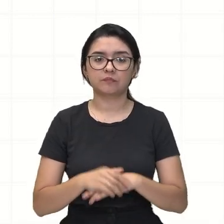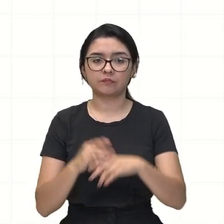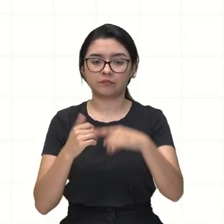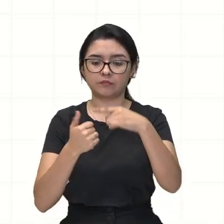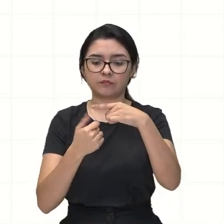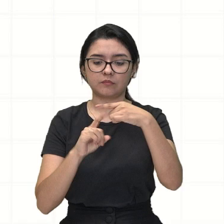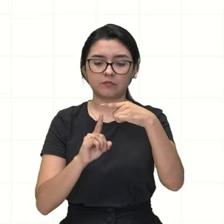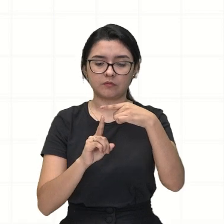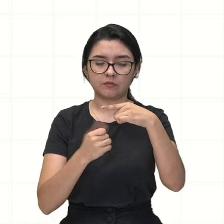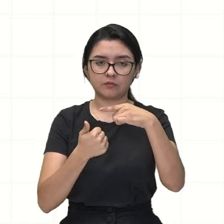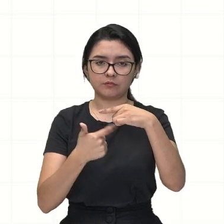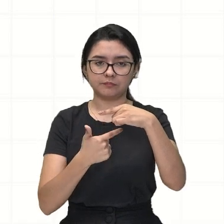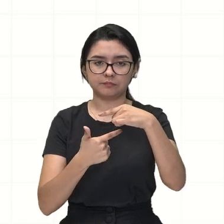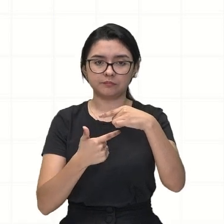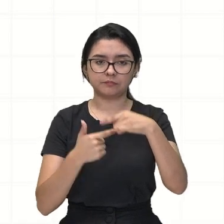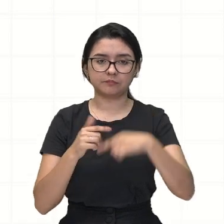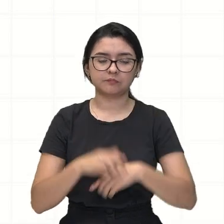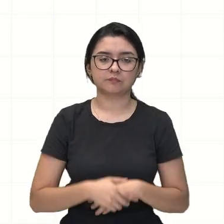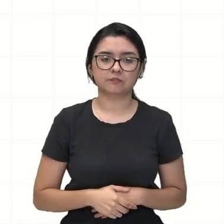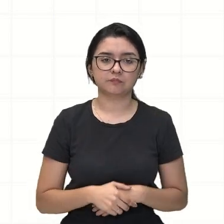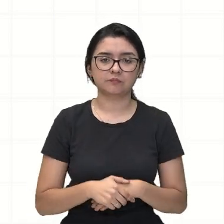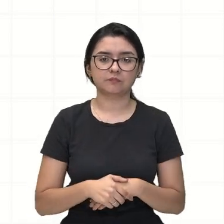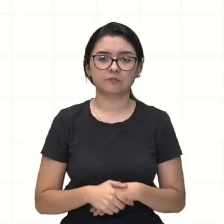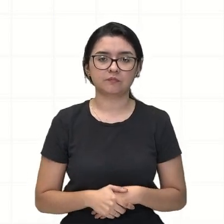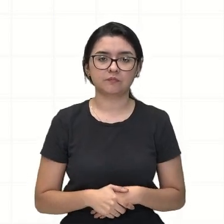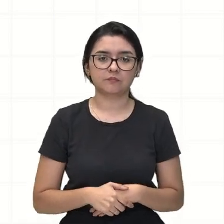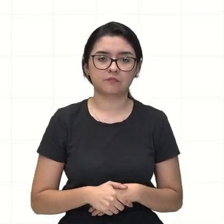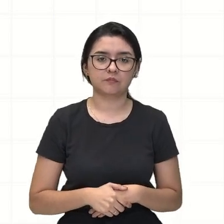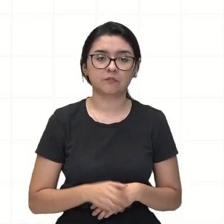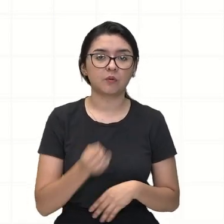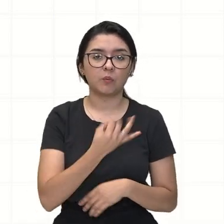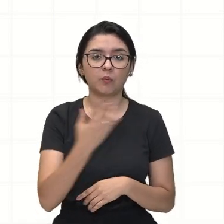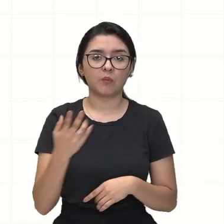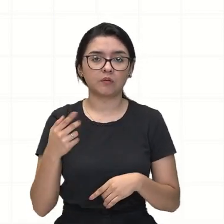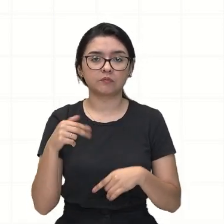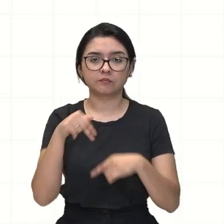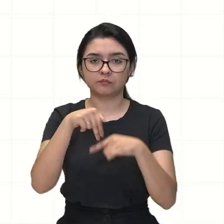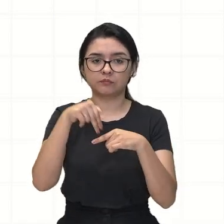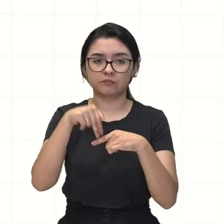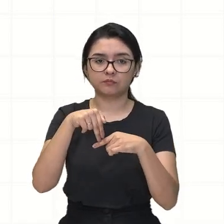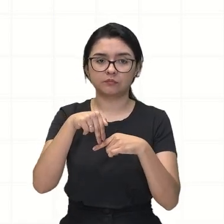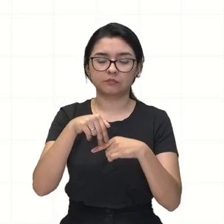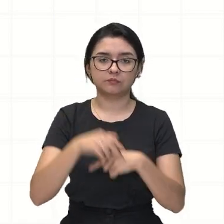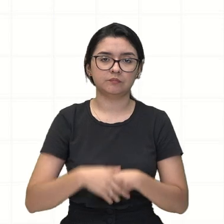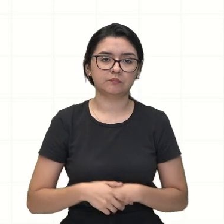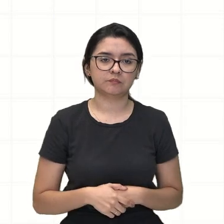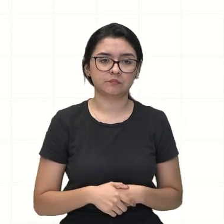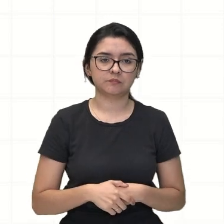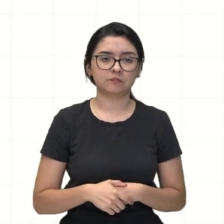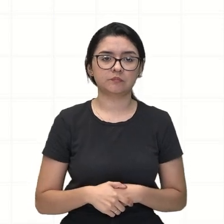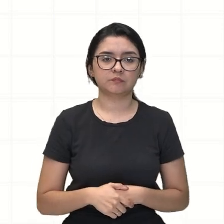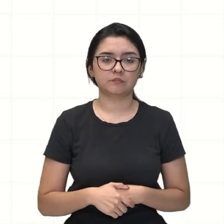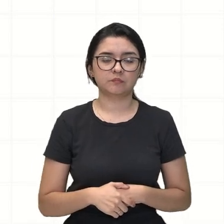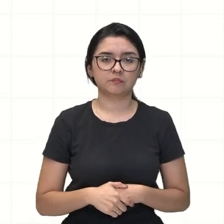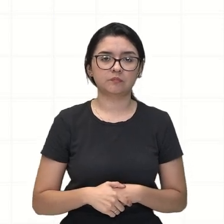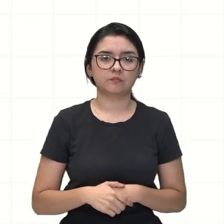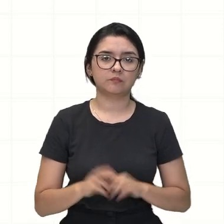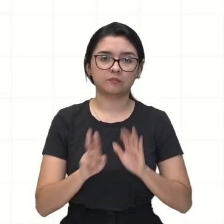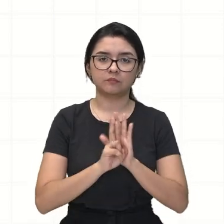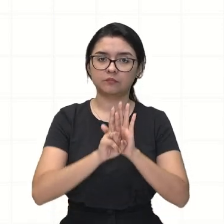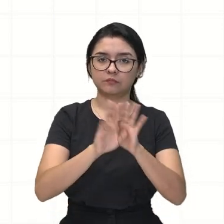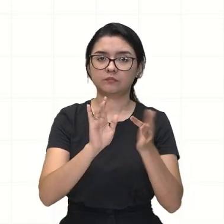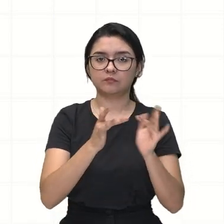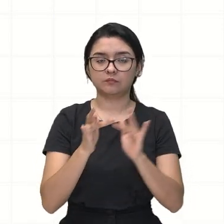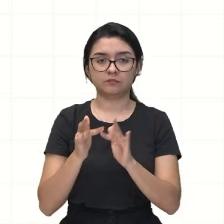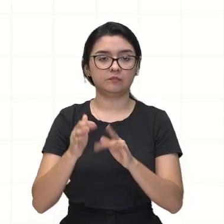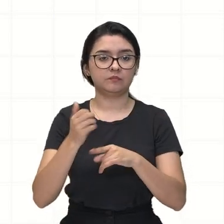12. Beleza? Quantas partes você coloriu? 15. Vamos pensar na definição? Quantas partes queremos representar no contexto?